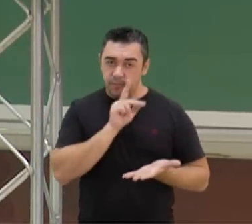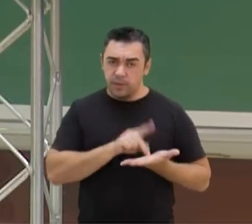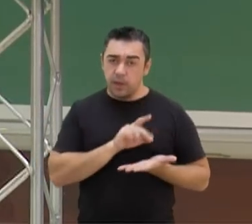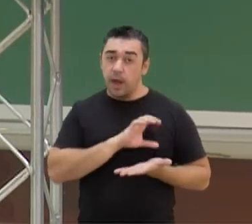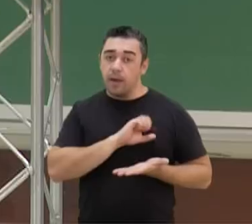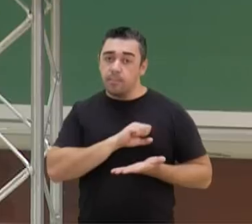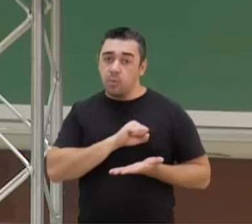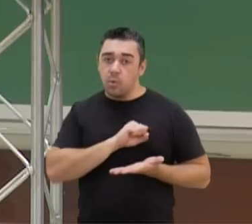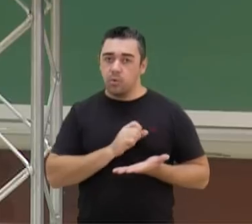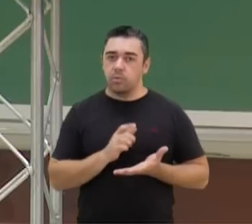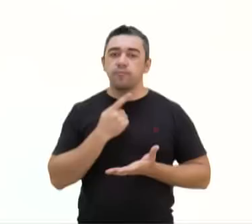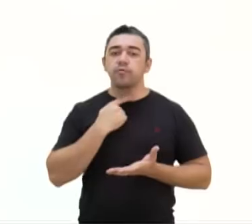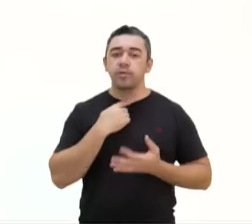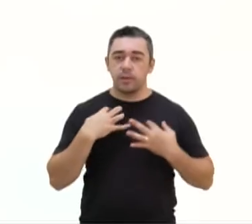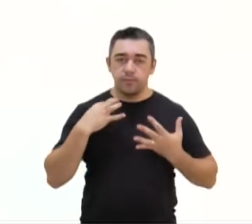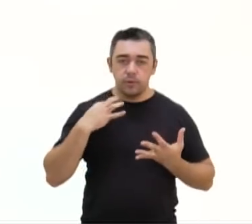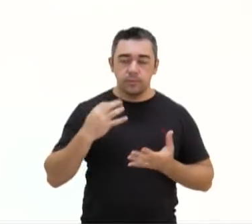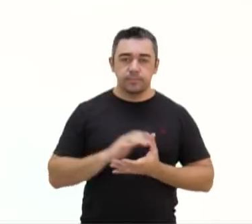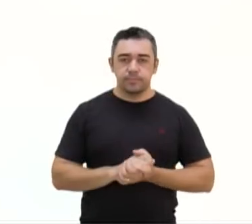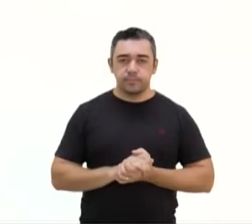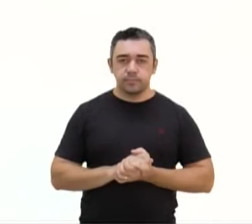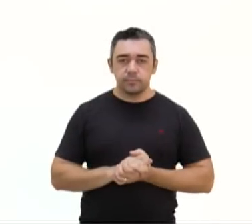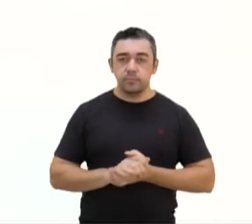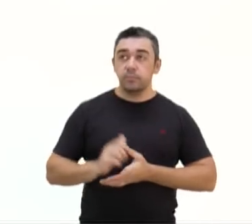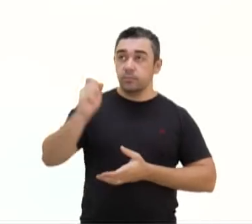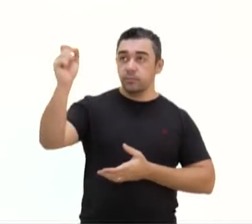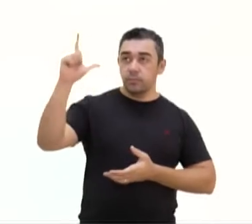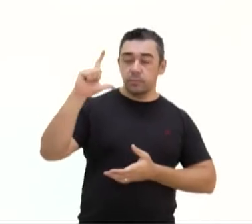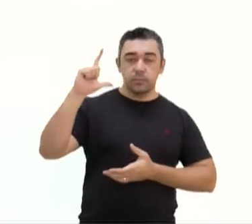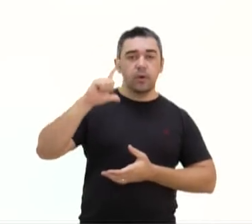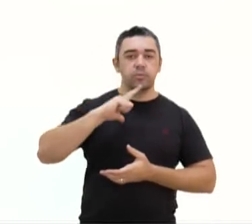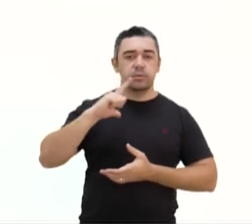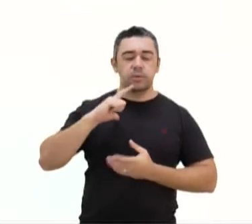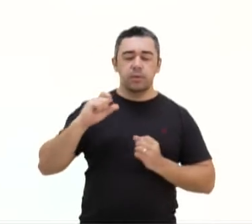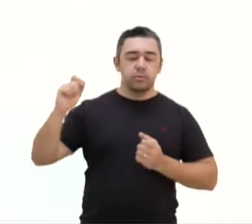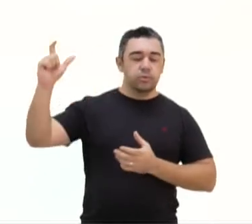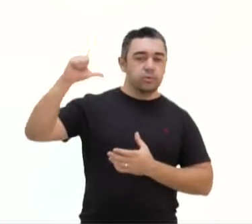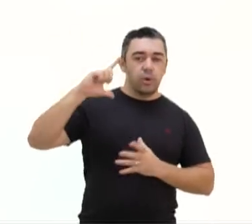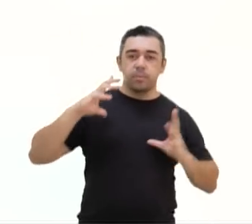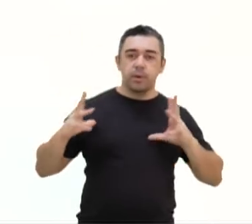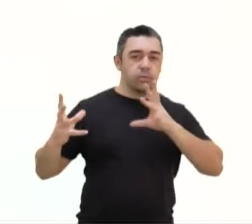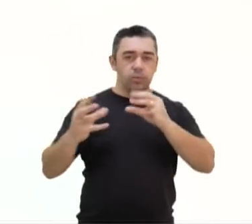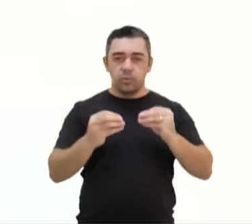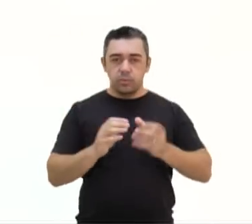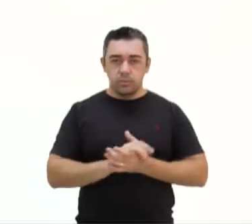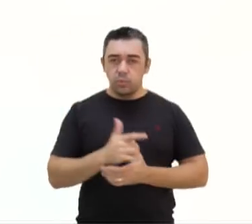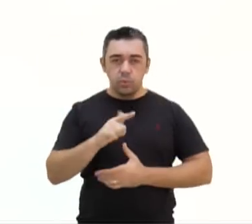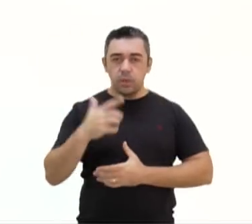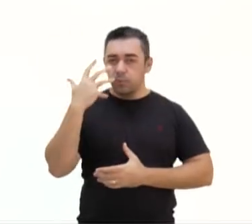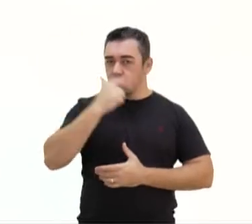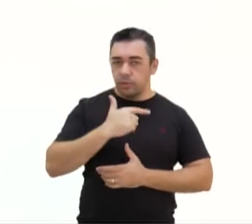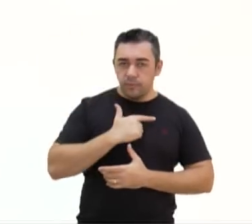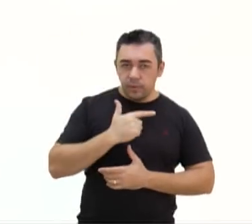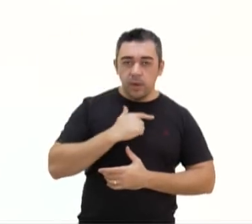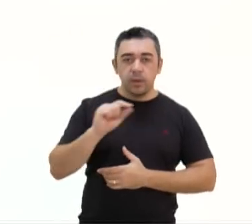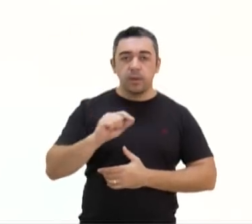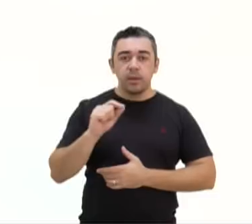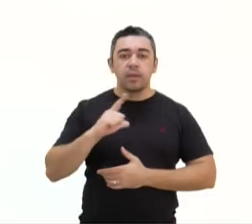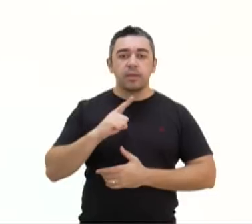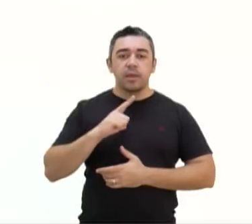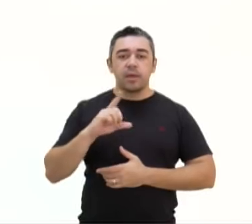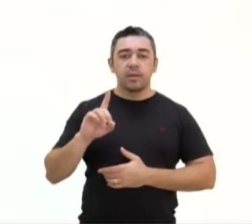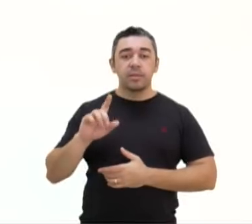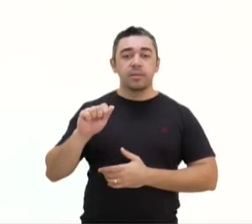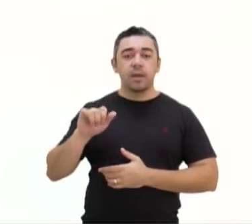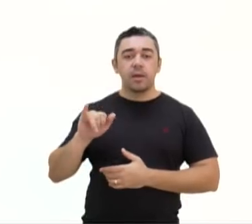amor, espontaneamente. O sol veio à terra para iluminar a todos. Não tem bonito nem feio. Ele ilumina todos iguais. Santo Daime.